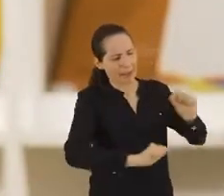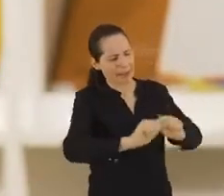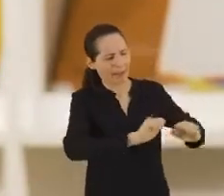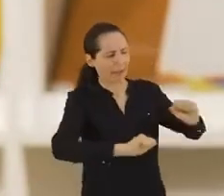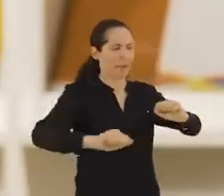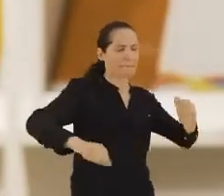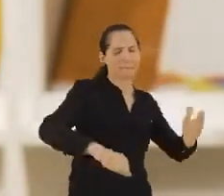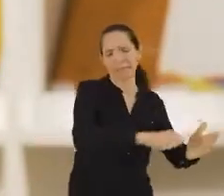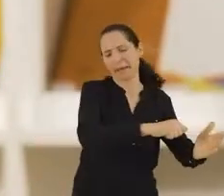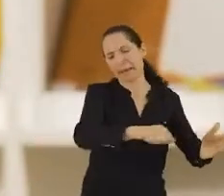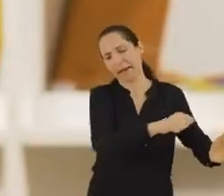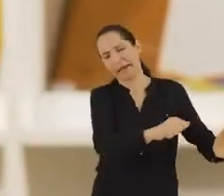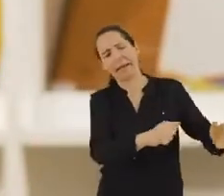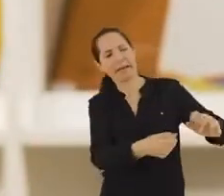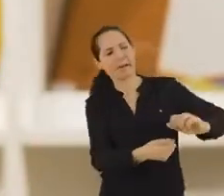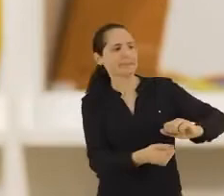afazeres.